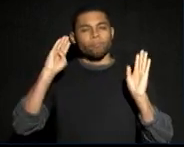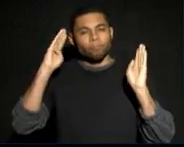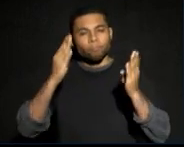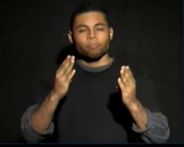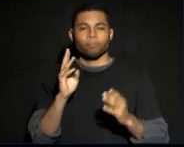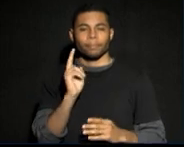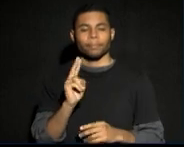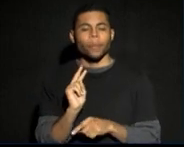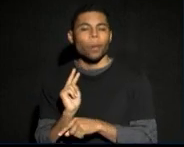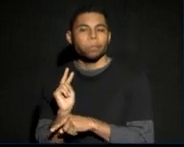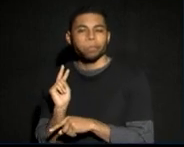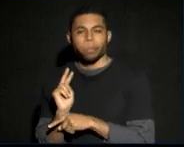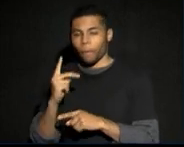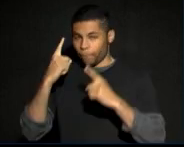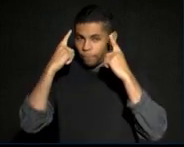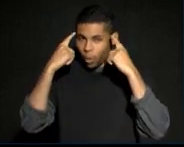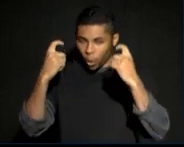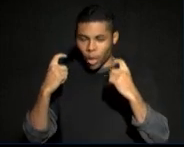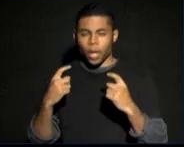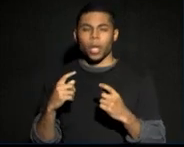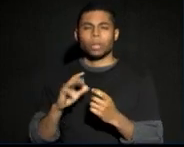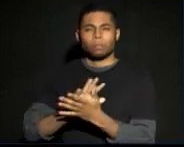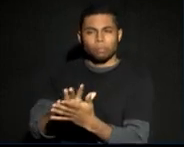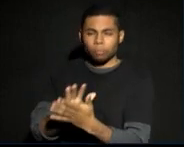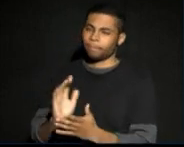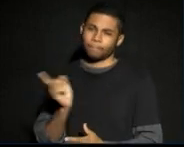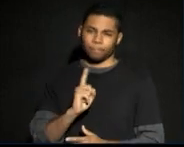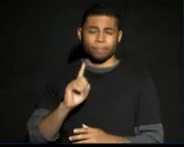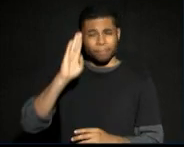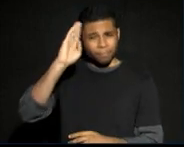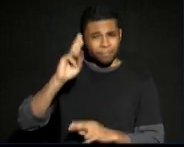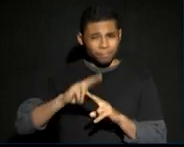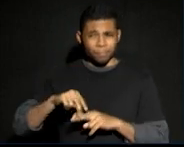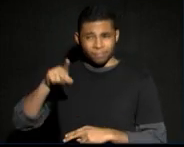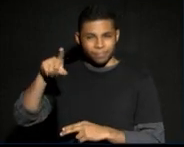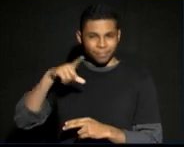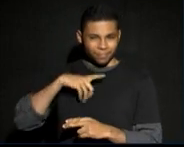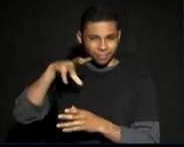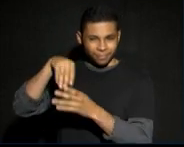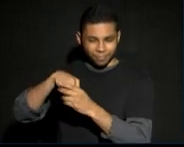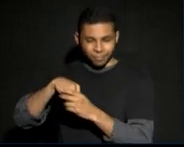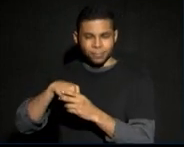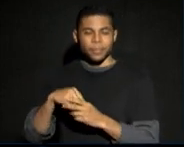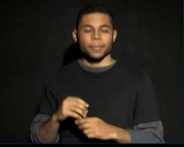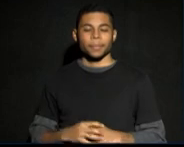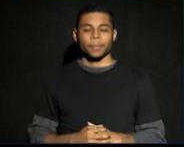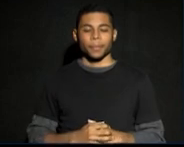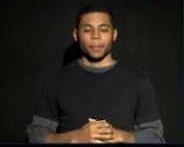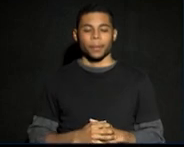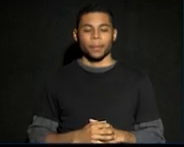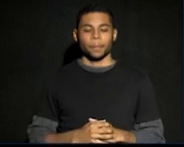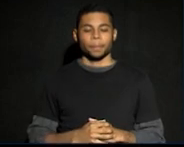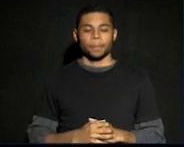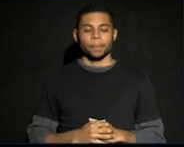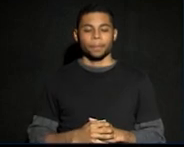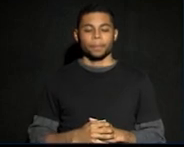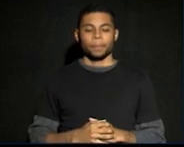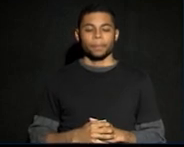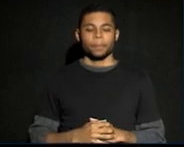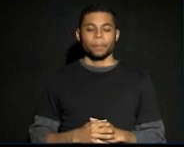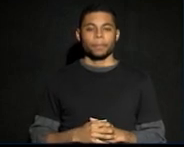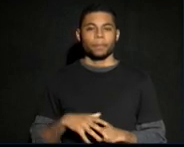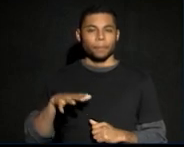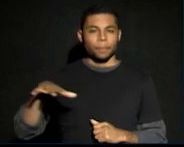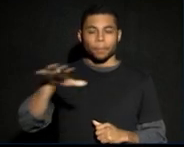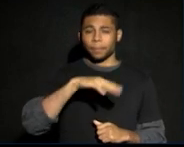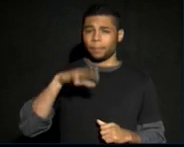força de rede na prevenção à violência doméstica principalmente porque eu atendo nos problemas sociais a camada mais vulnerável